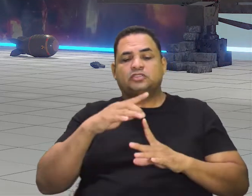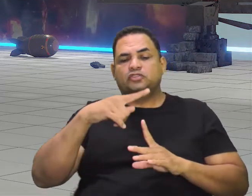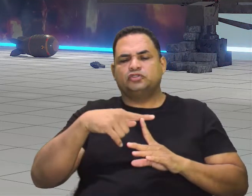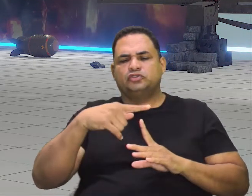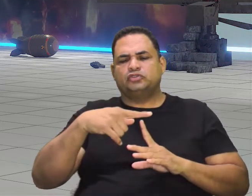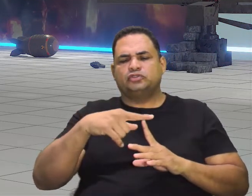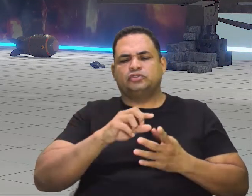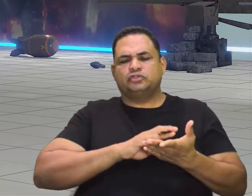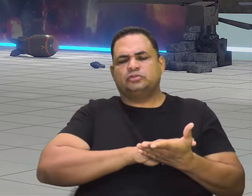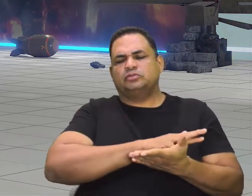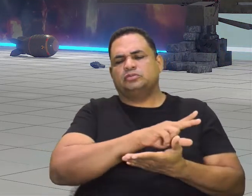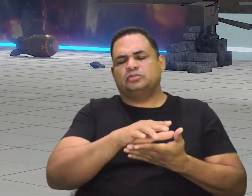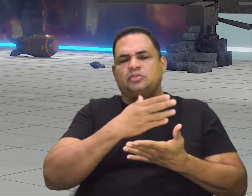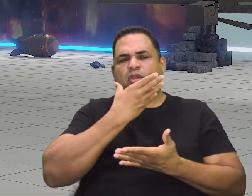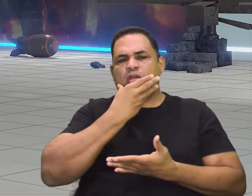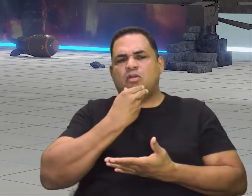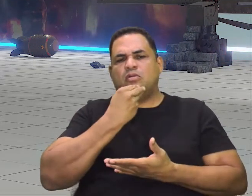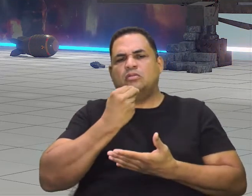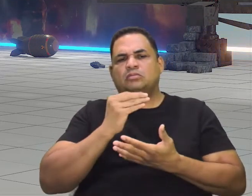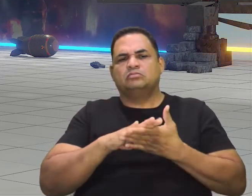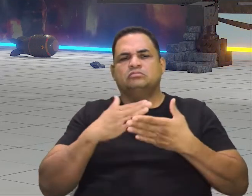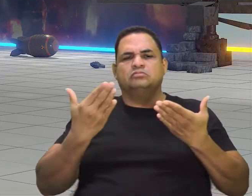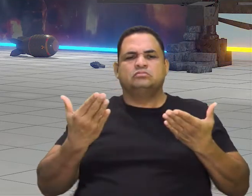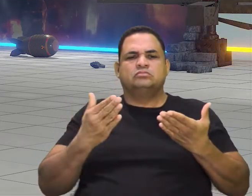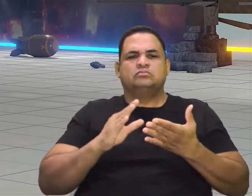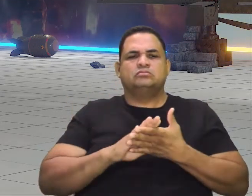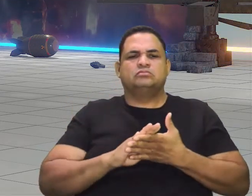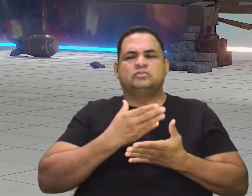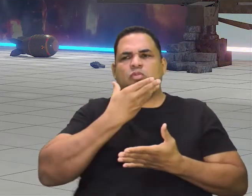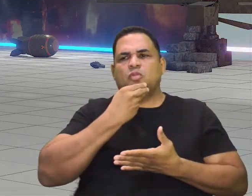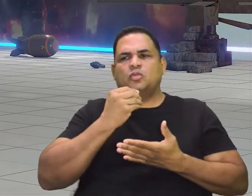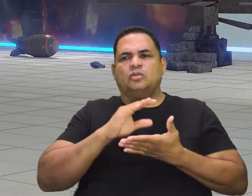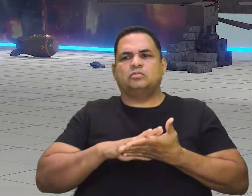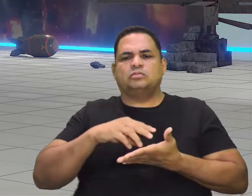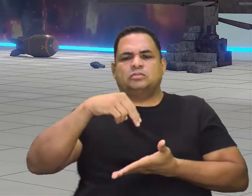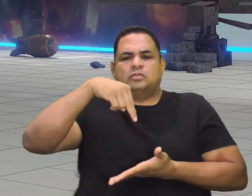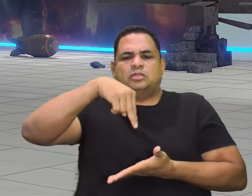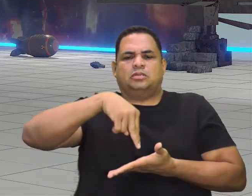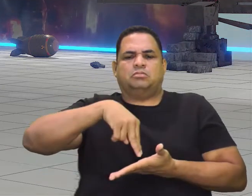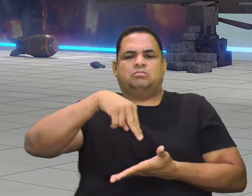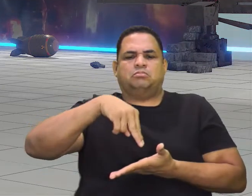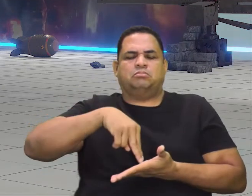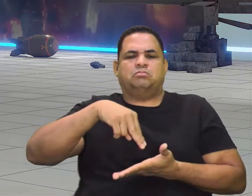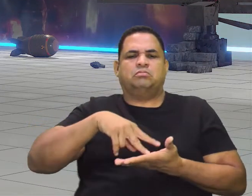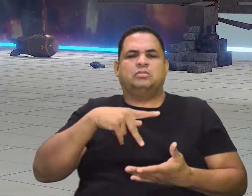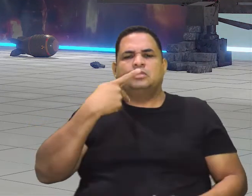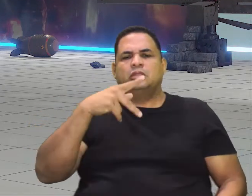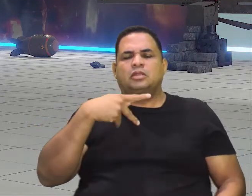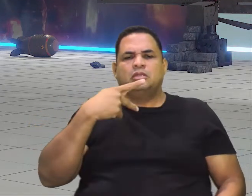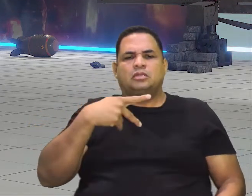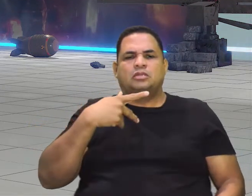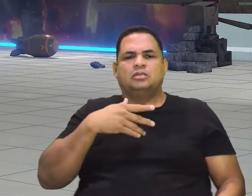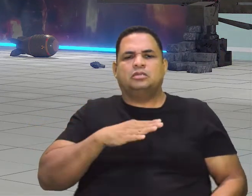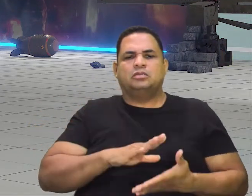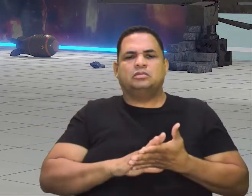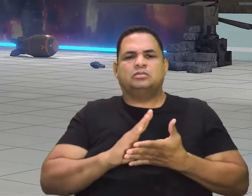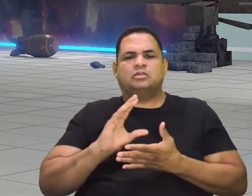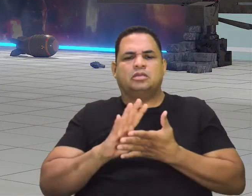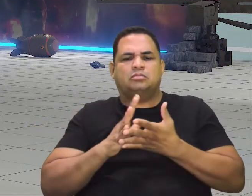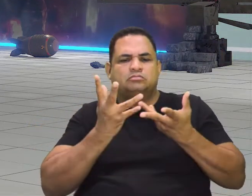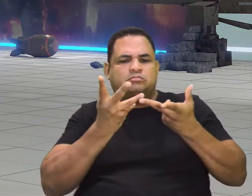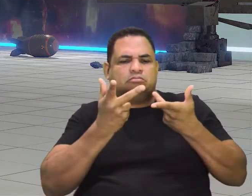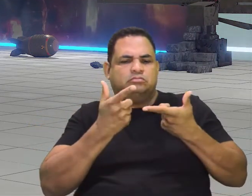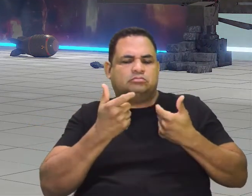neanderthalense fala sobre o Homo erectus, fala sobre o Homo